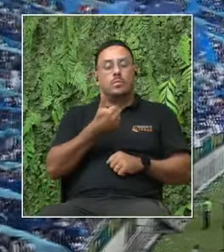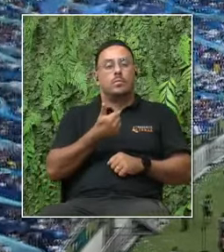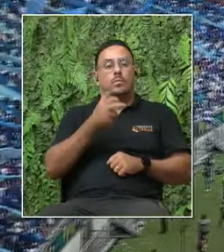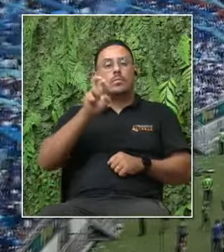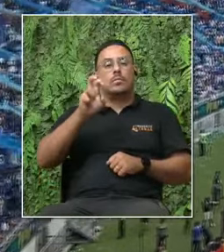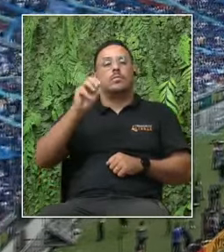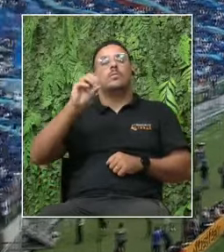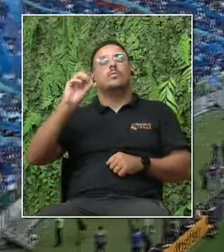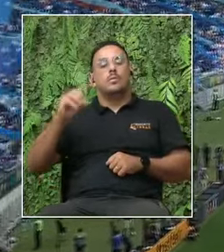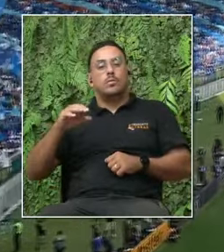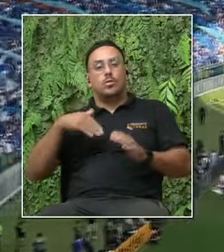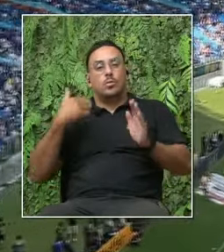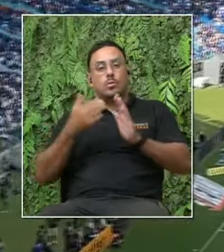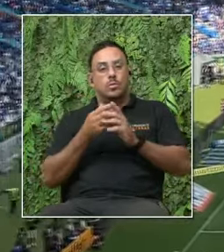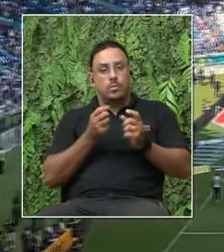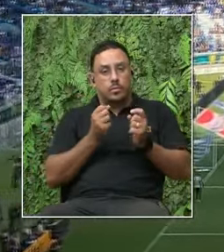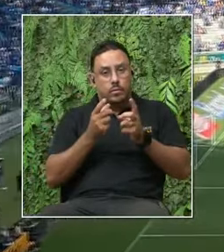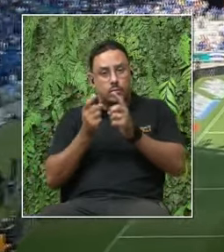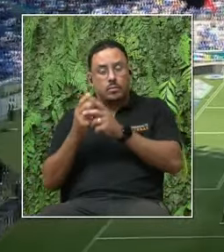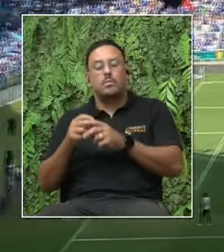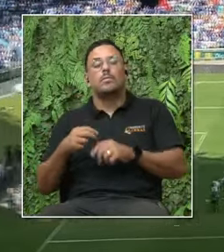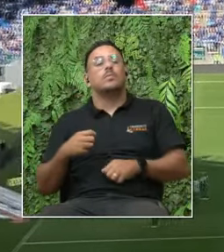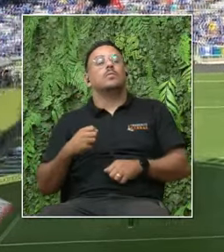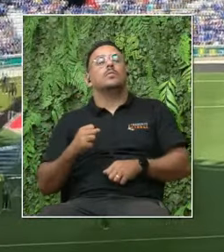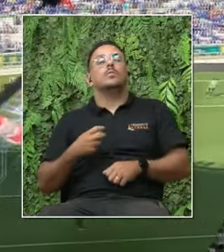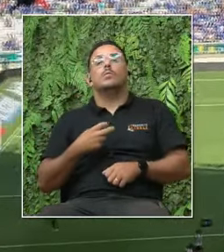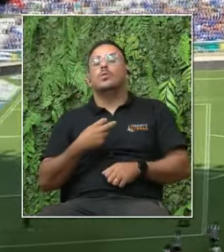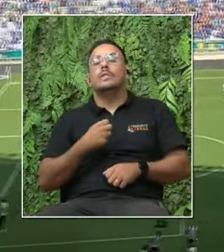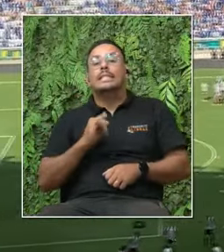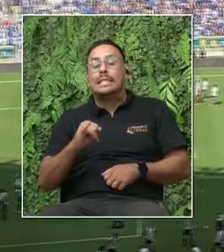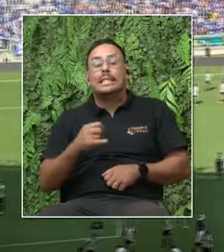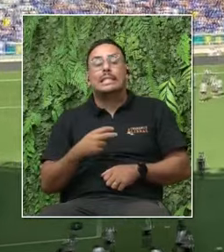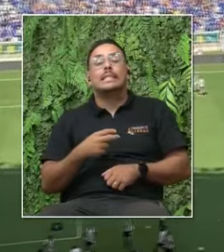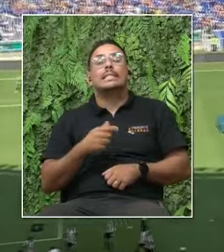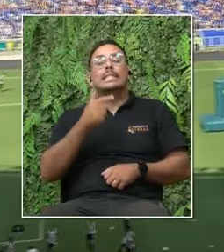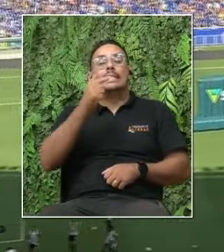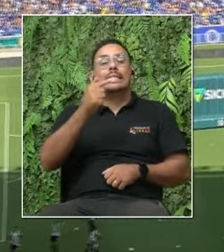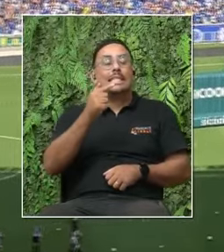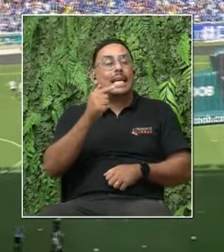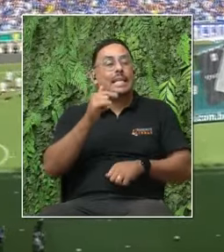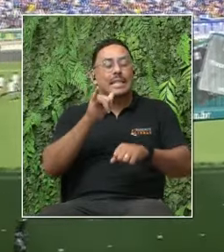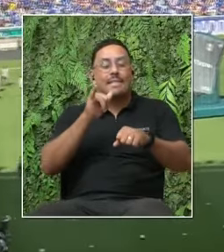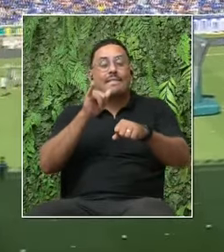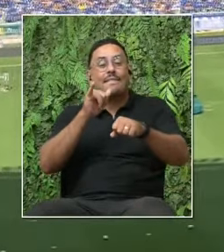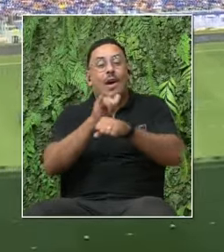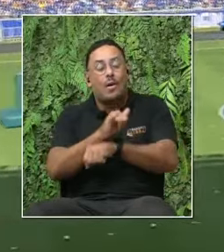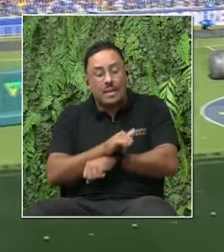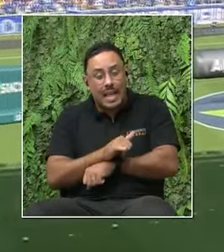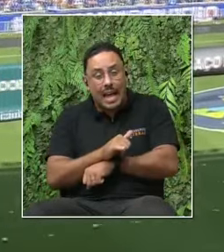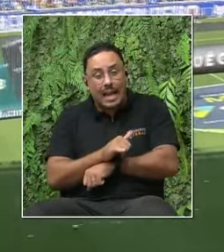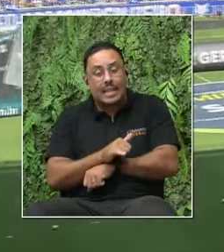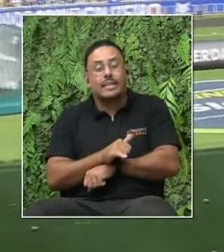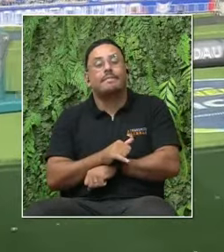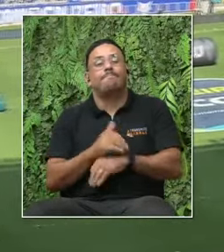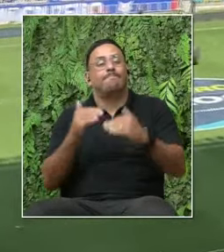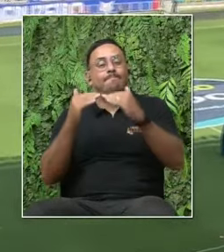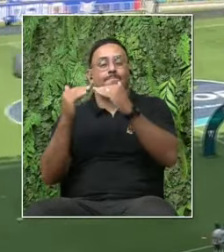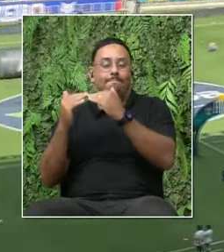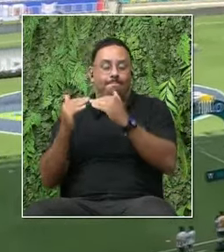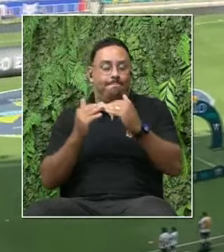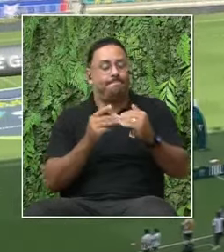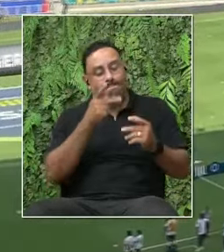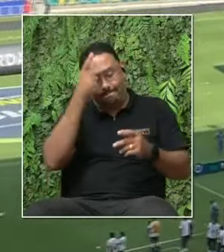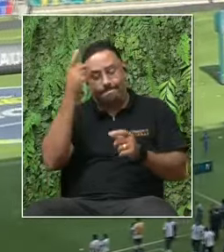colocados à vendas todos eles vendidos ó não pode faltar sete sete faltar empata viu adrol é